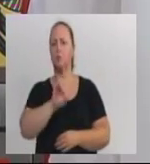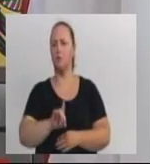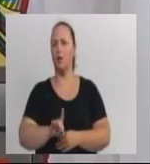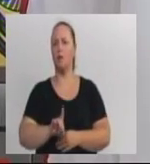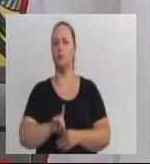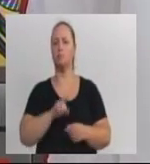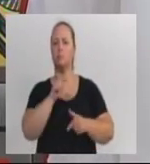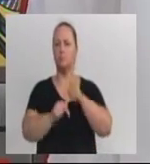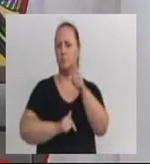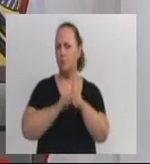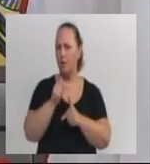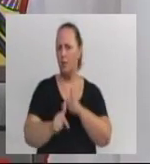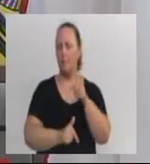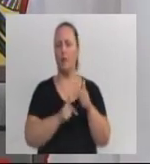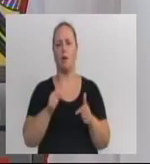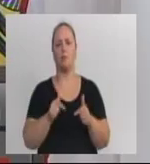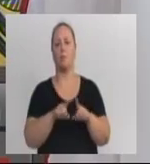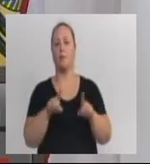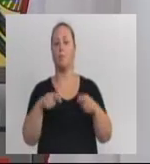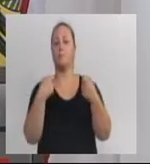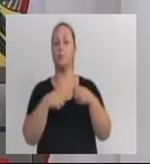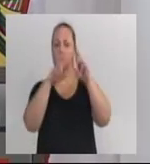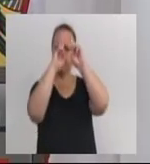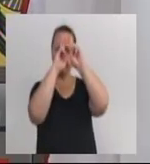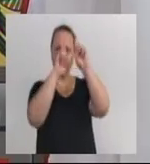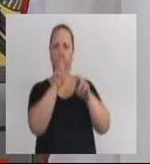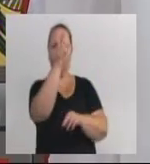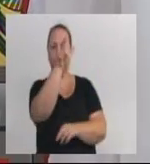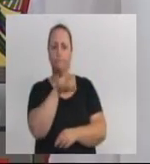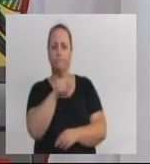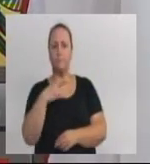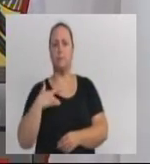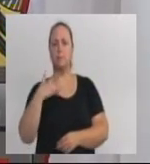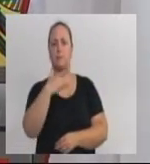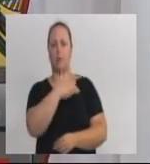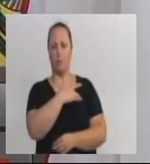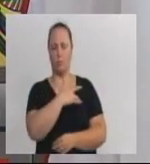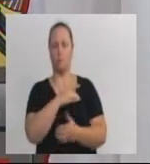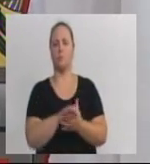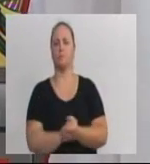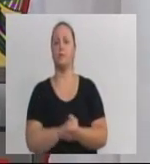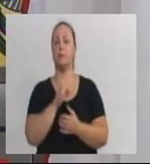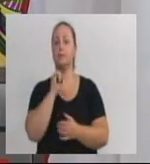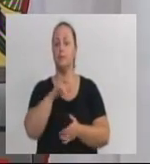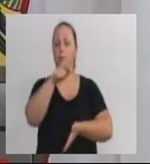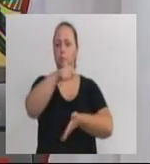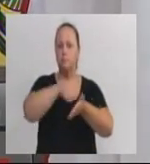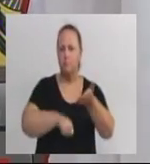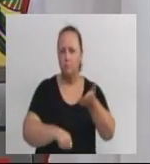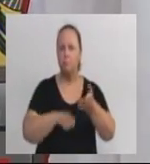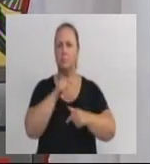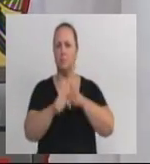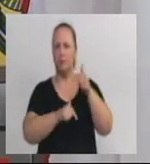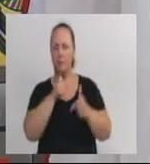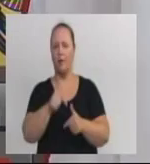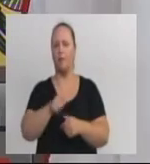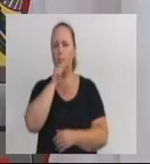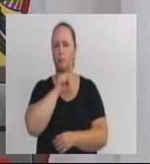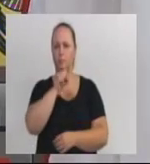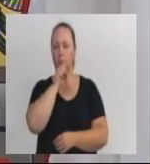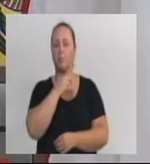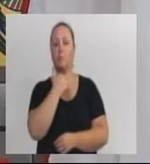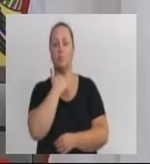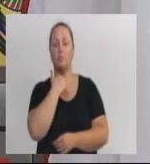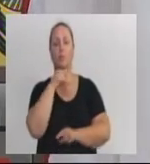físicas, intelectuais e psíquicas. Artigo 27. Na admissão do idoso em qualquer trabalho ou emprego, é vedada